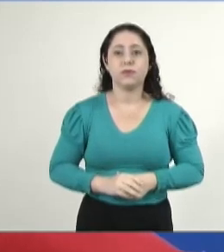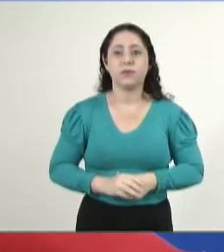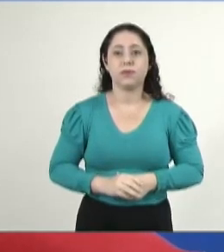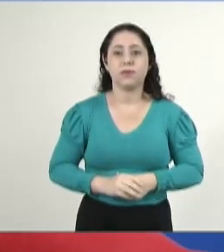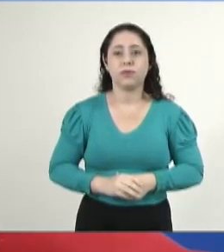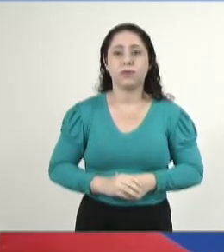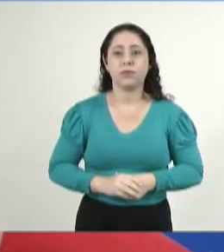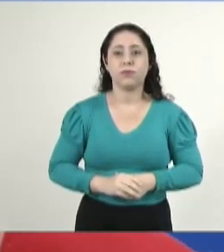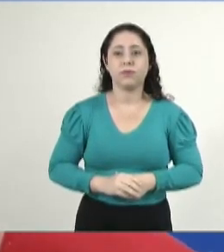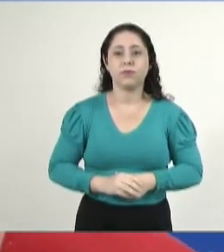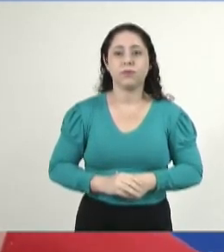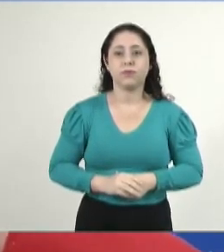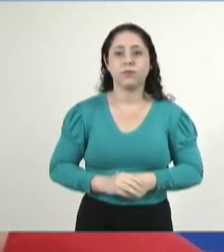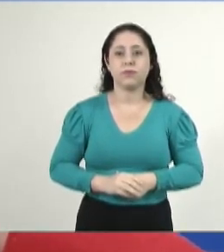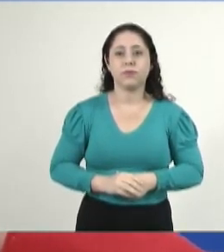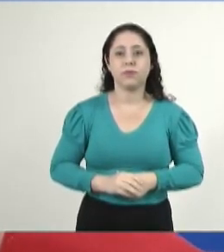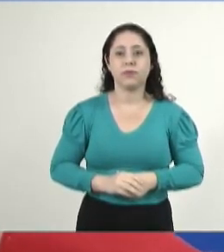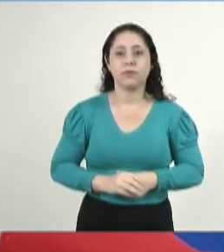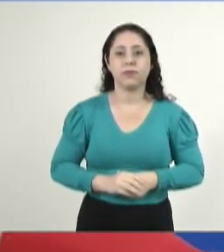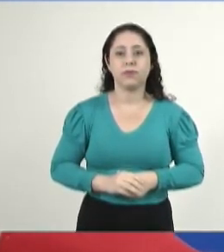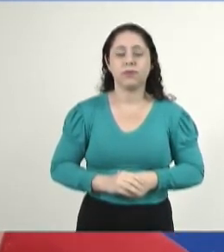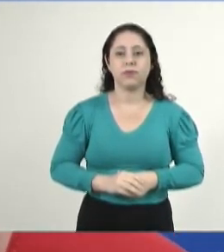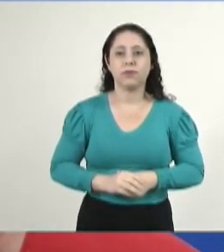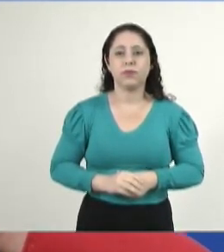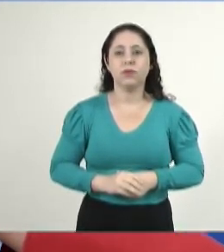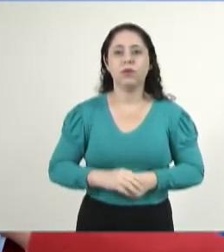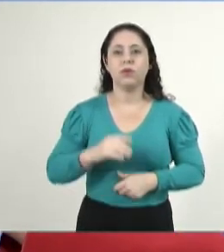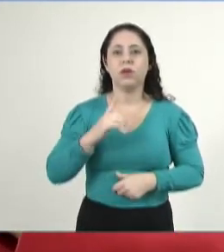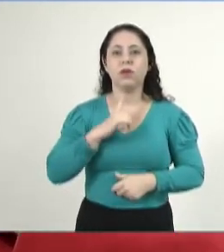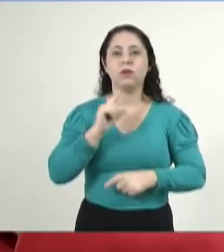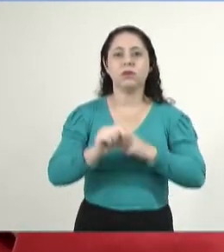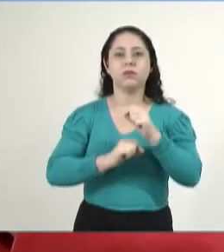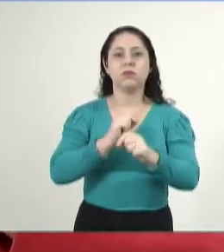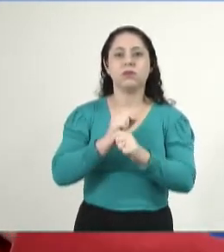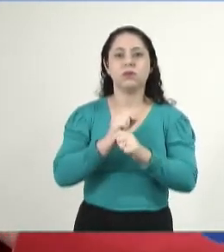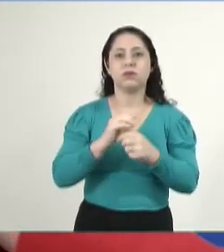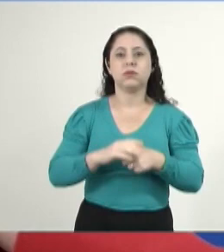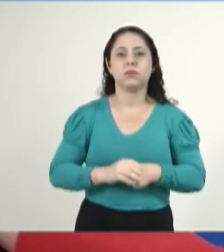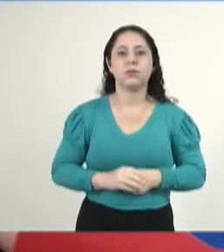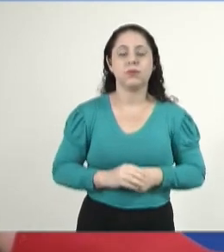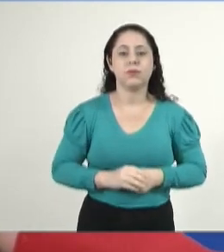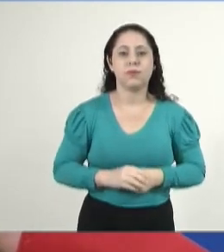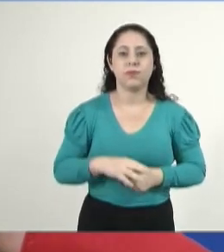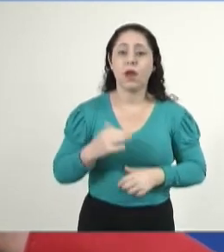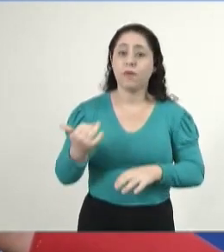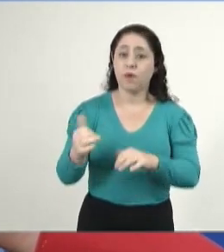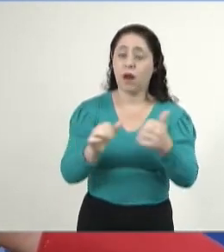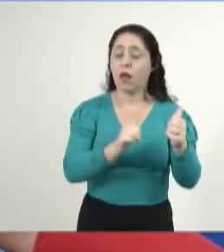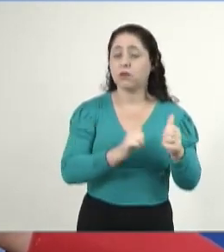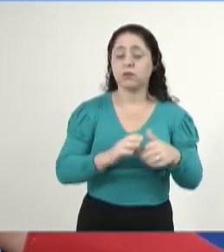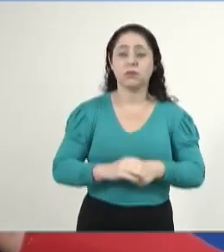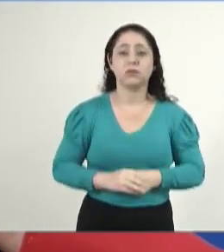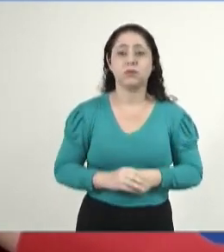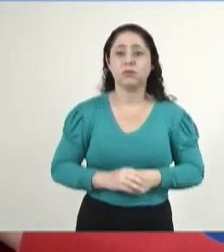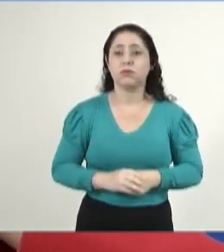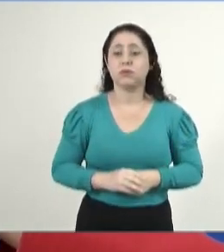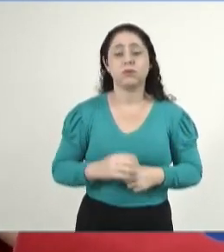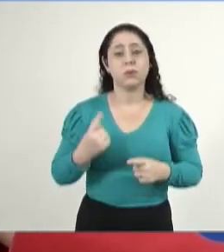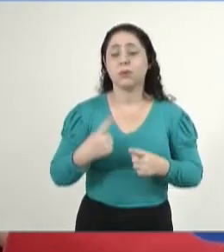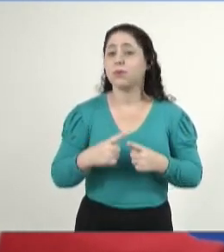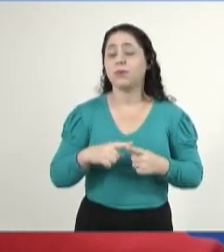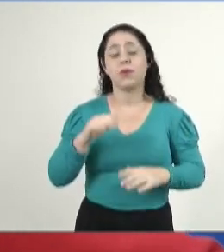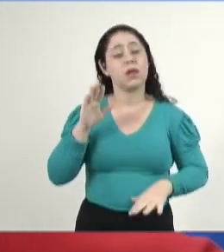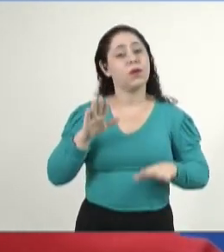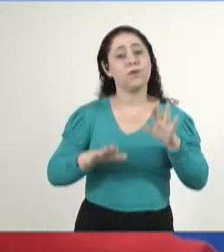de projetos criando datas comemorativas. Eu acho, na minha avaliação, que há um exagero nessa criação. E